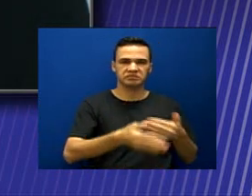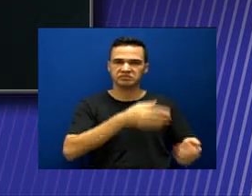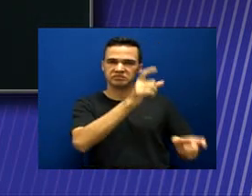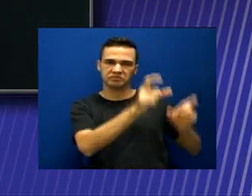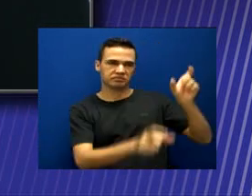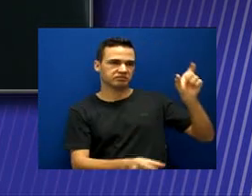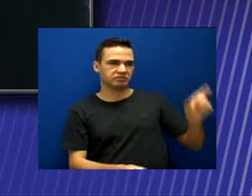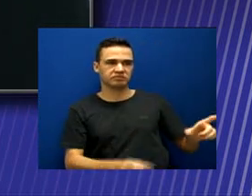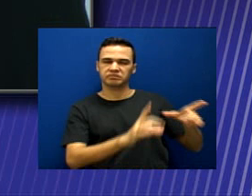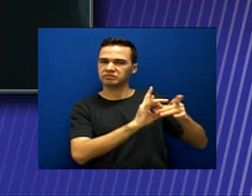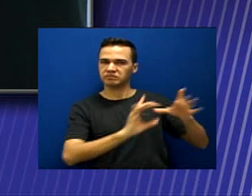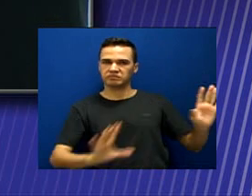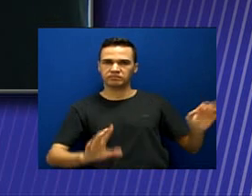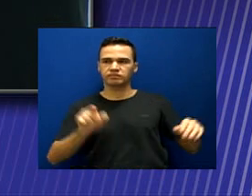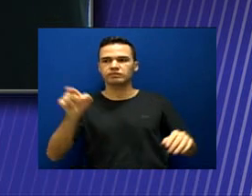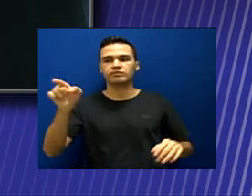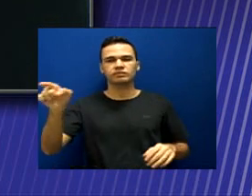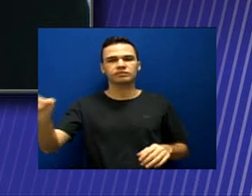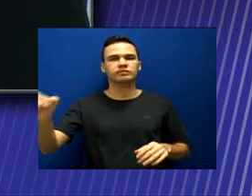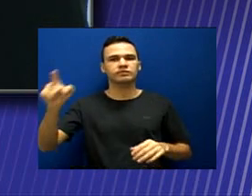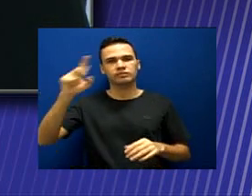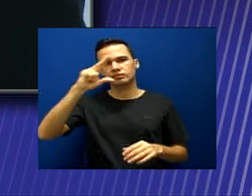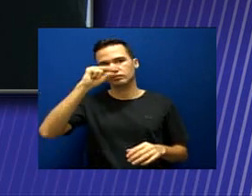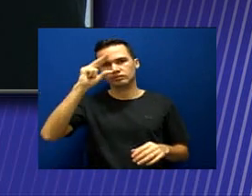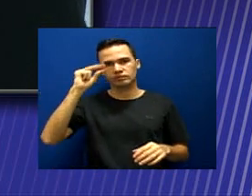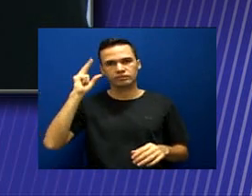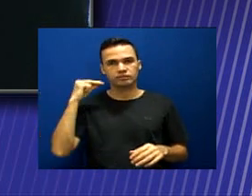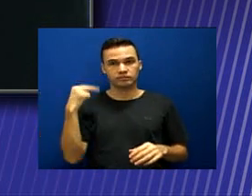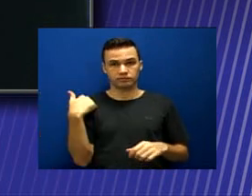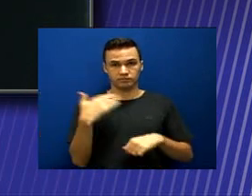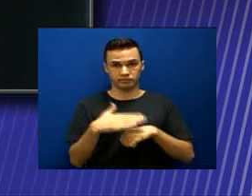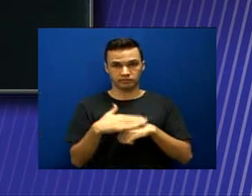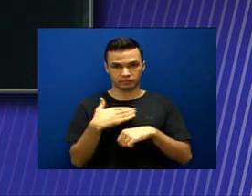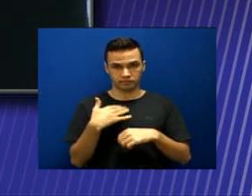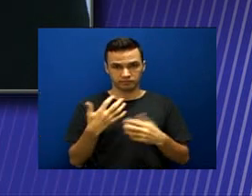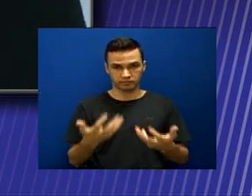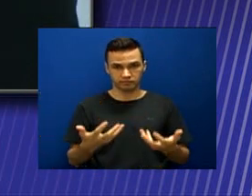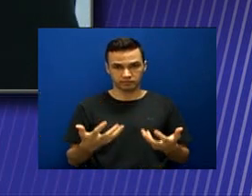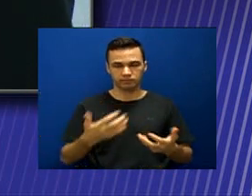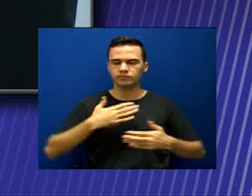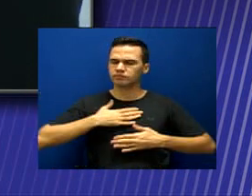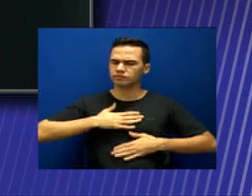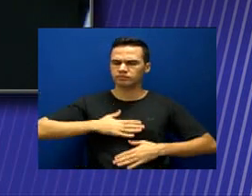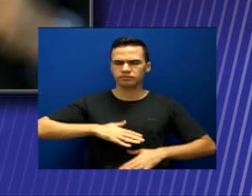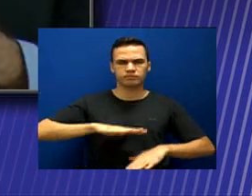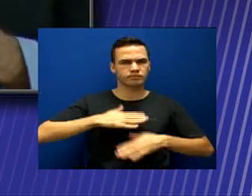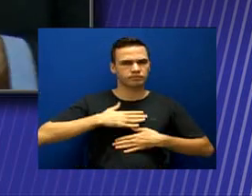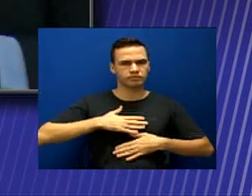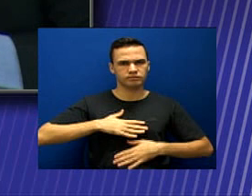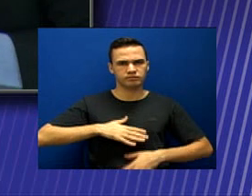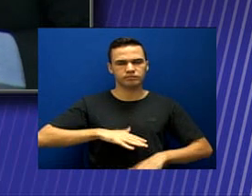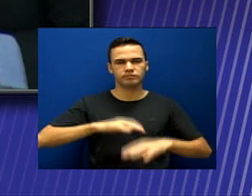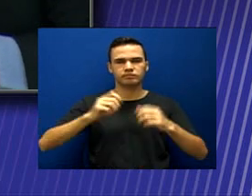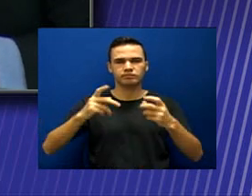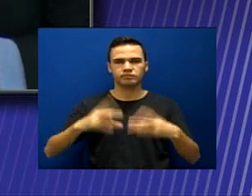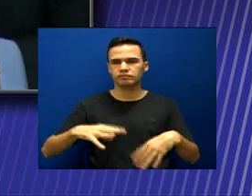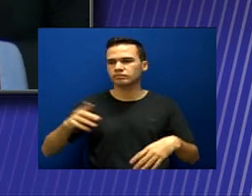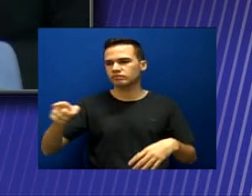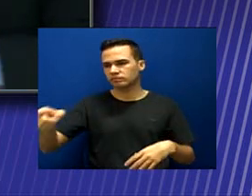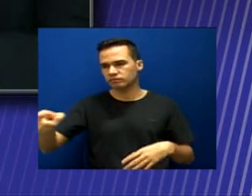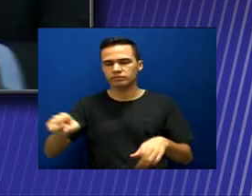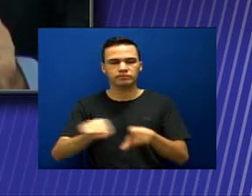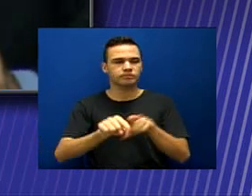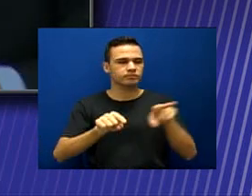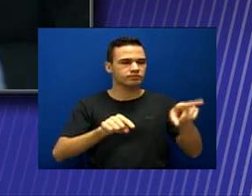do executivo. Então, eu posso dizer para Vossa Excelência com tranquilidade e posso falar para a vereadora